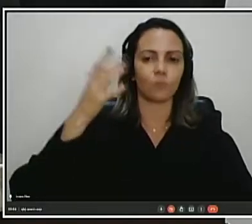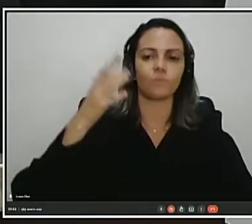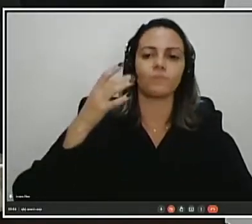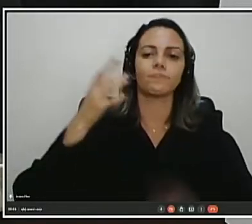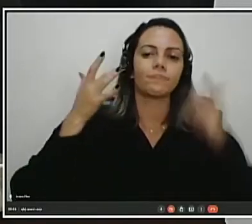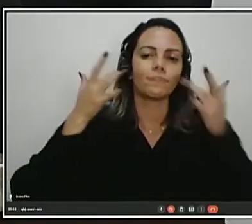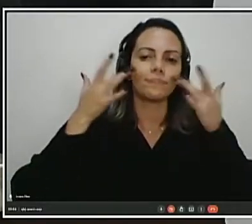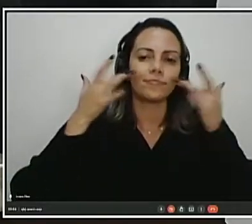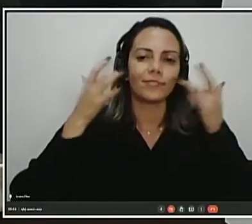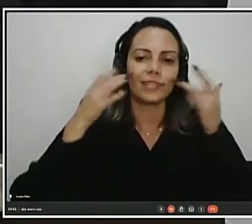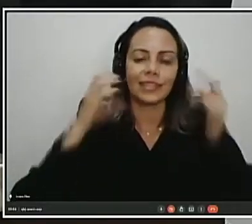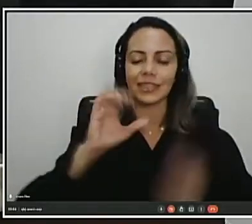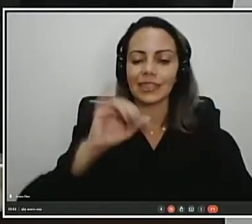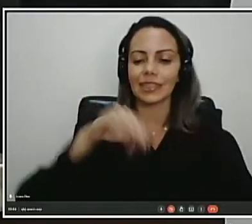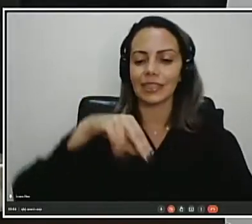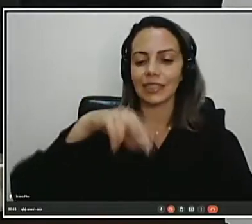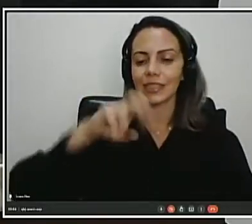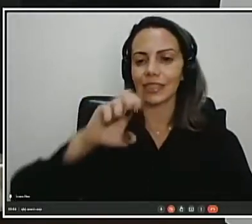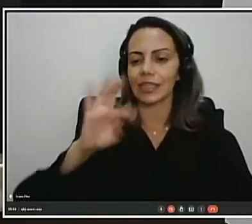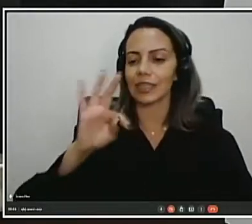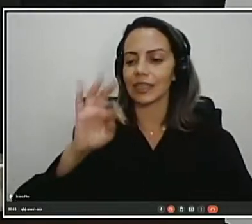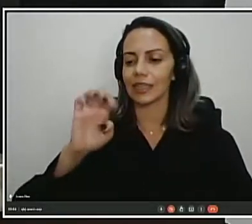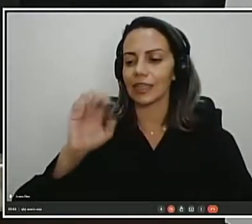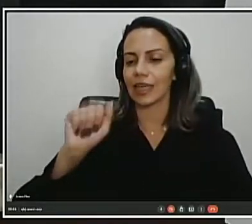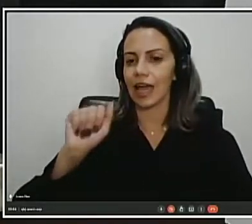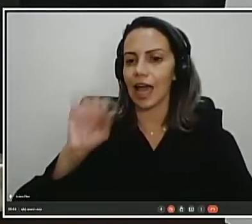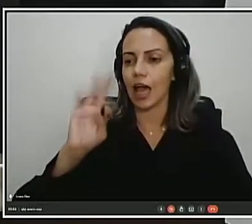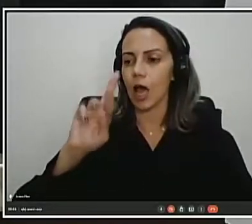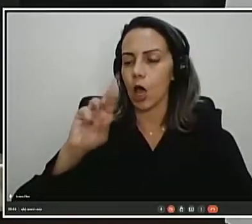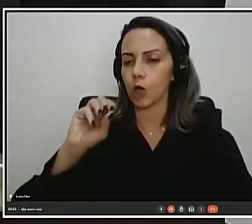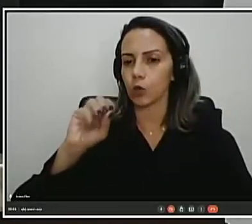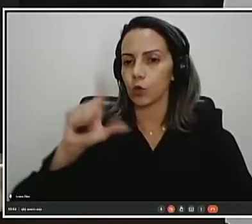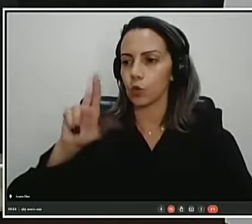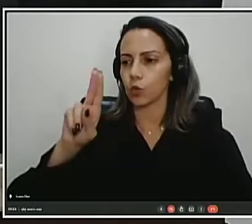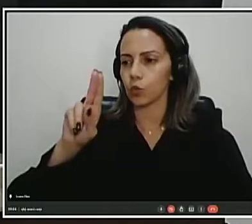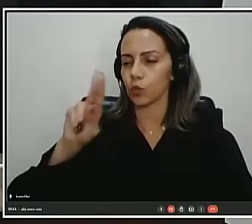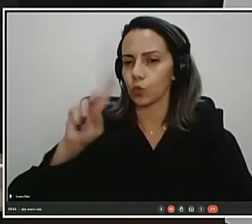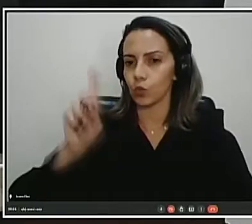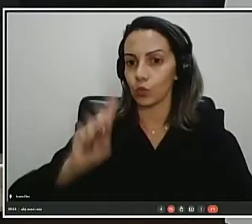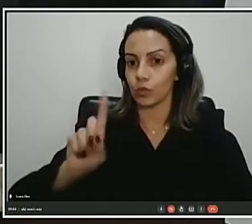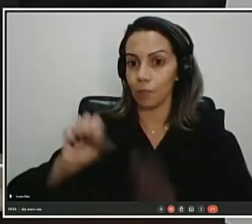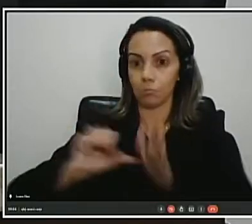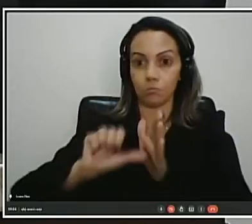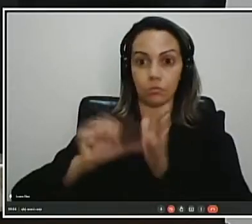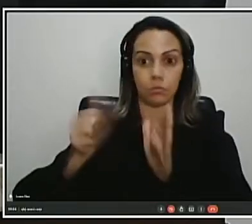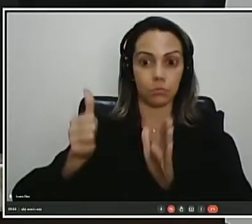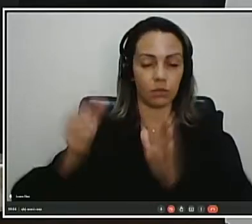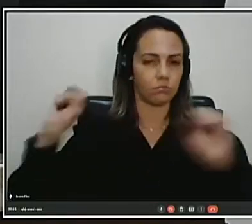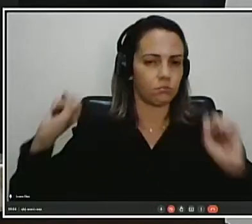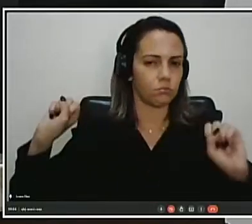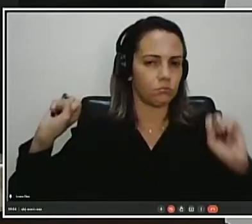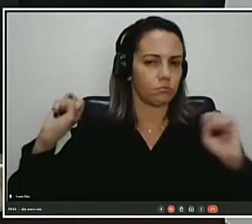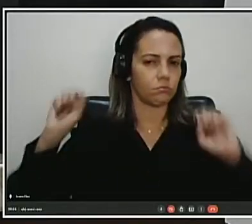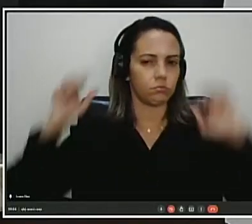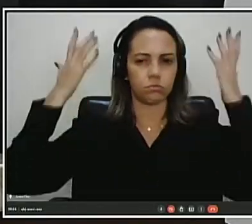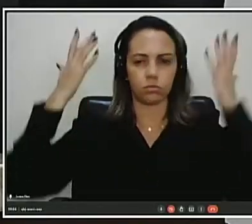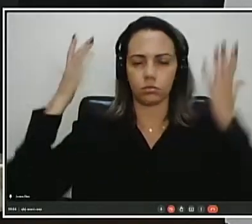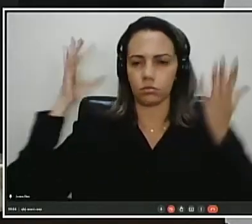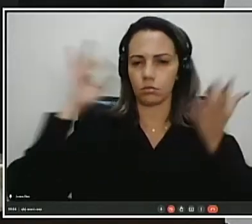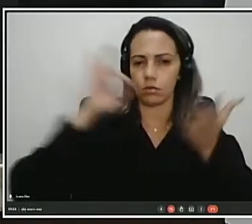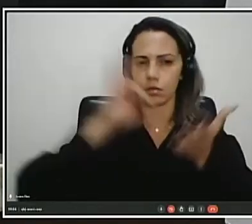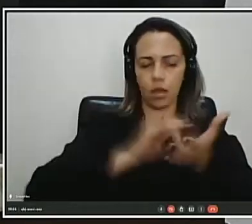Foi o primeiro evento assim, de grandiosidade, com exposição para a sociedade e para o poder público de União da